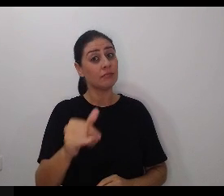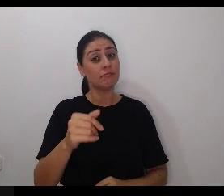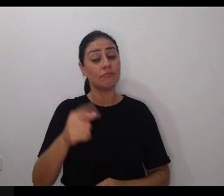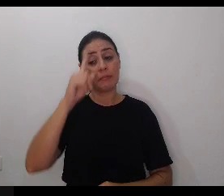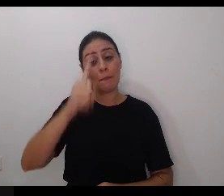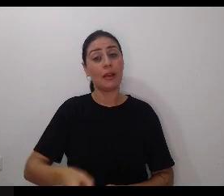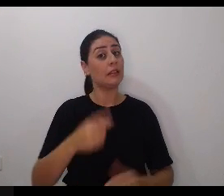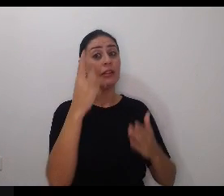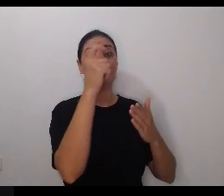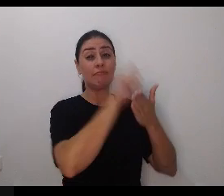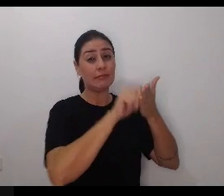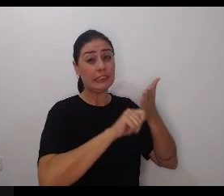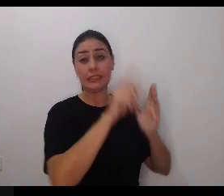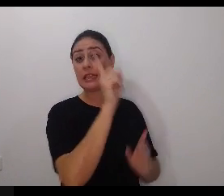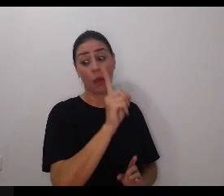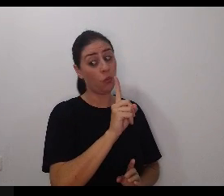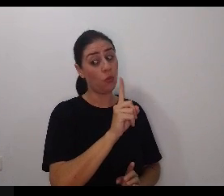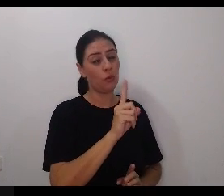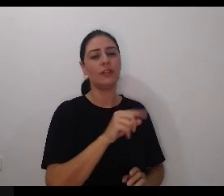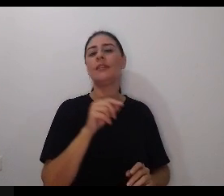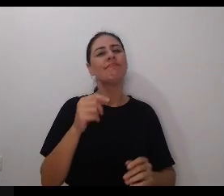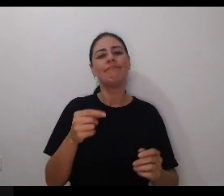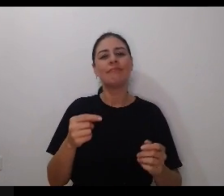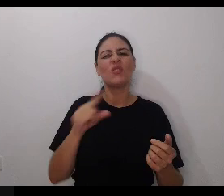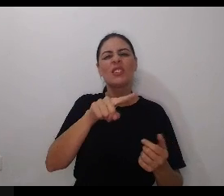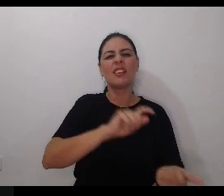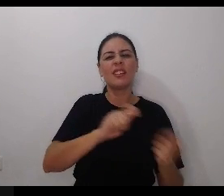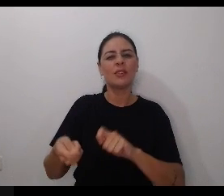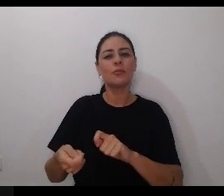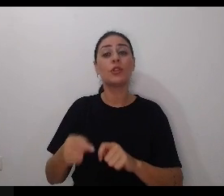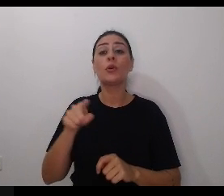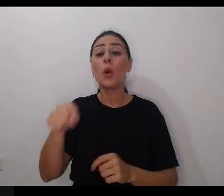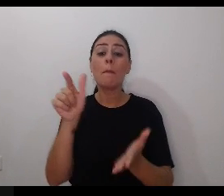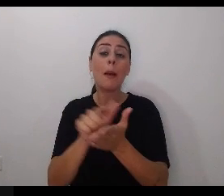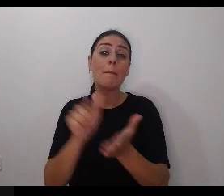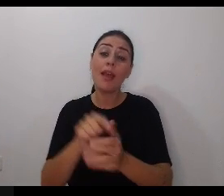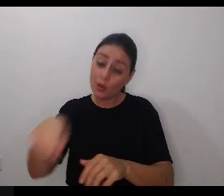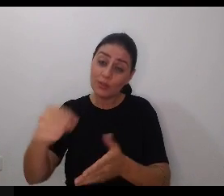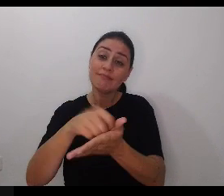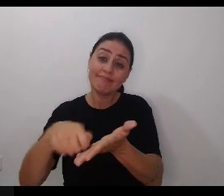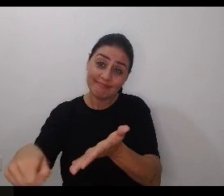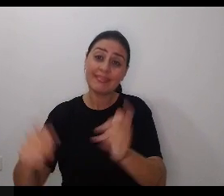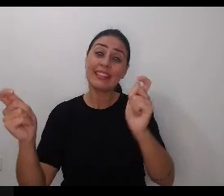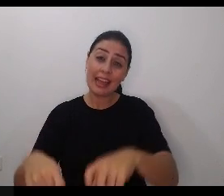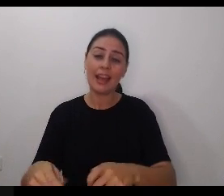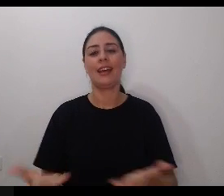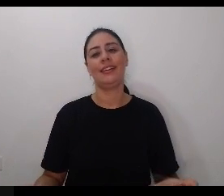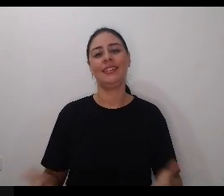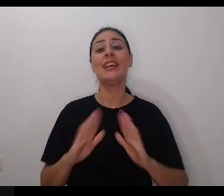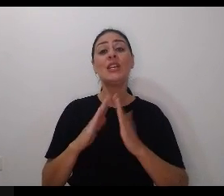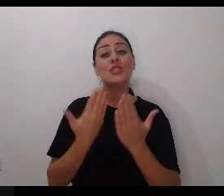a parede, vamos desenhar aqui no papel, oferecer escolhas dentro desse limite, né? Então, precisa